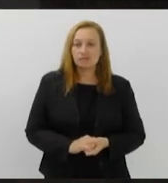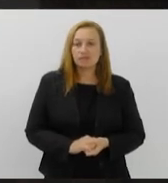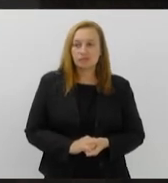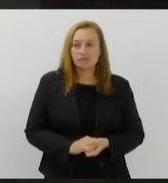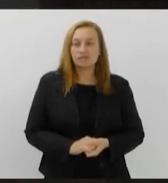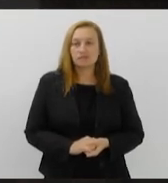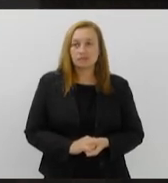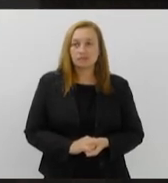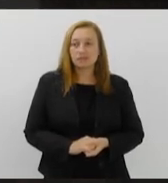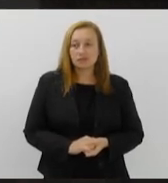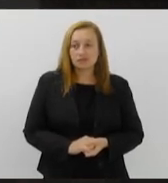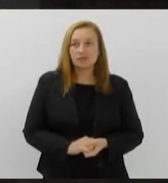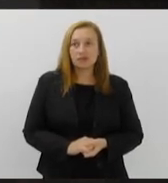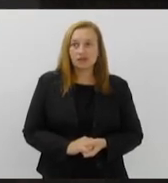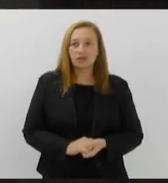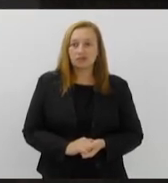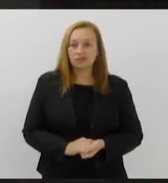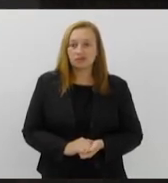Aprovado, vai a publicação.